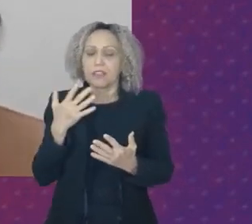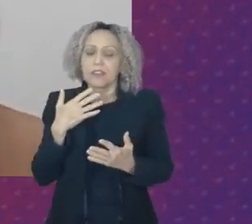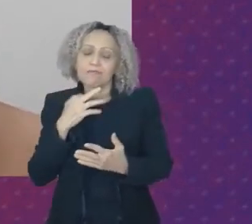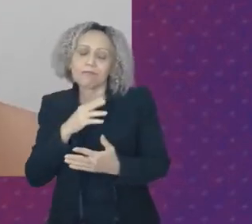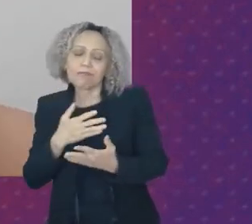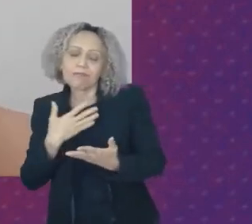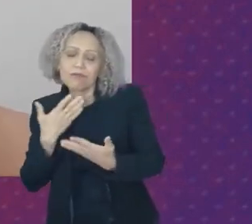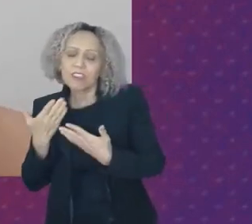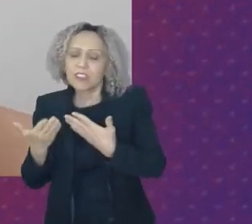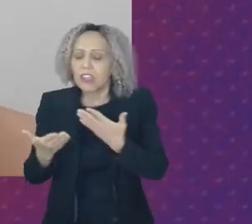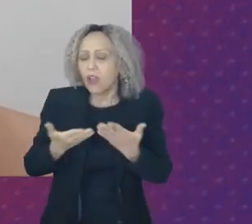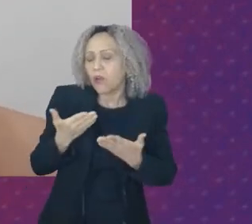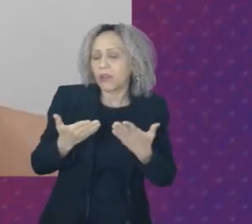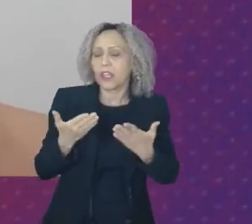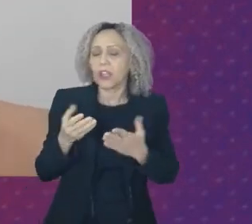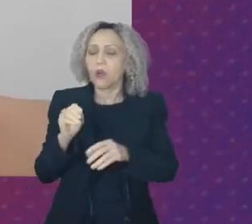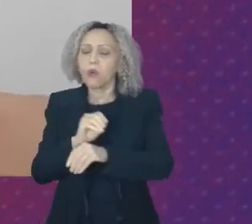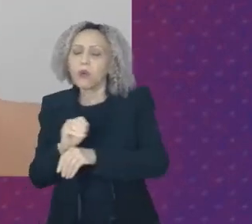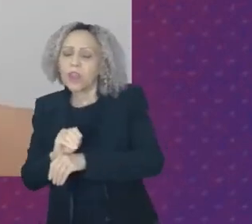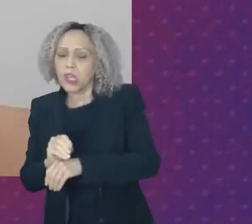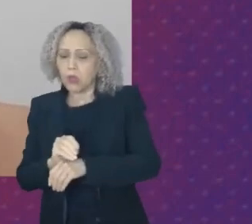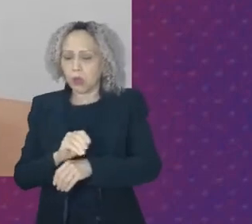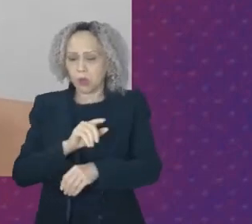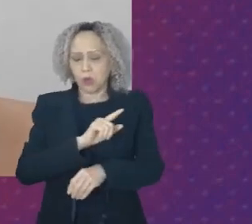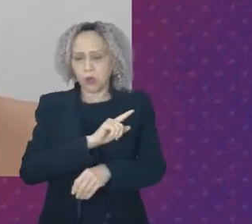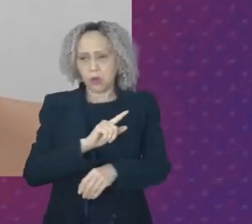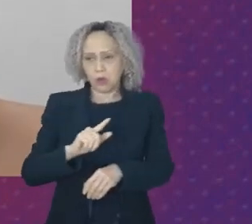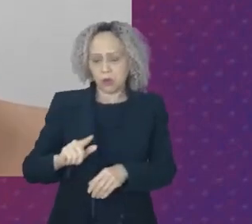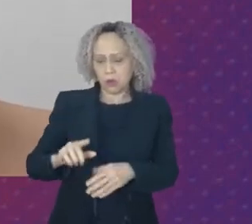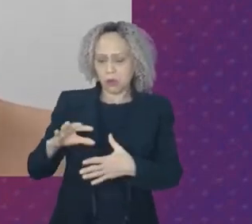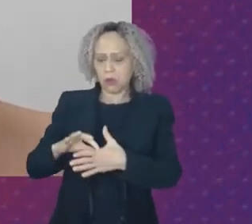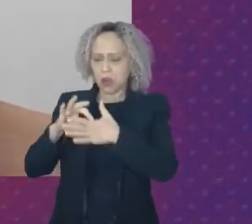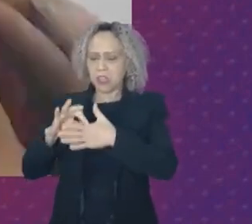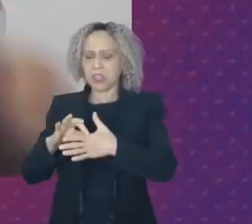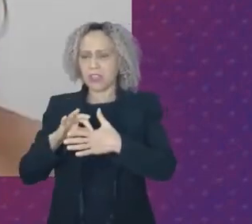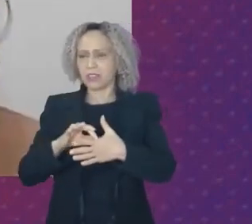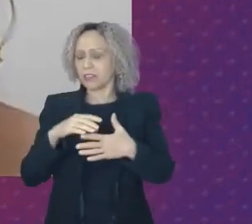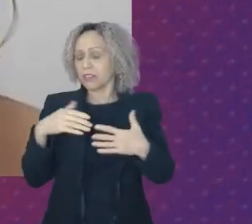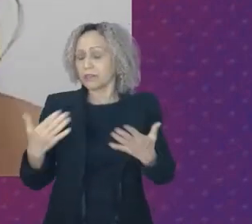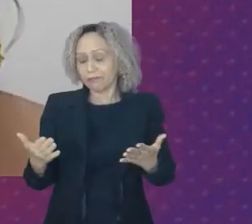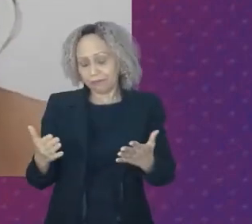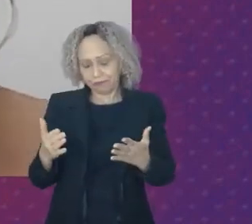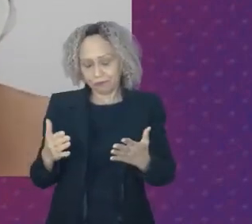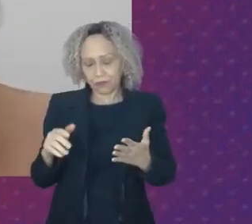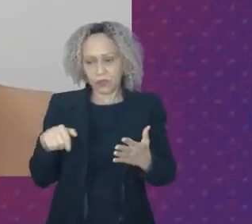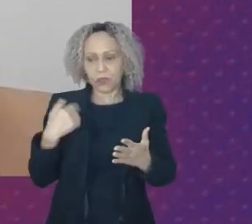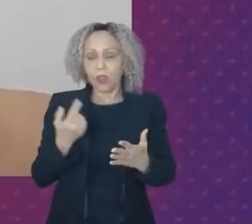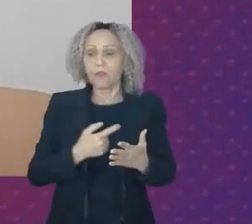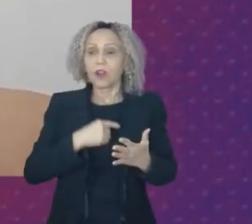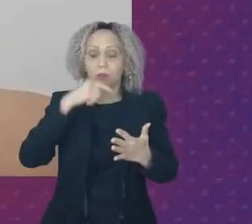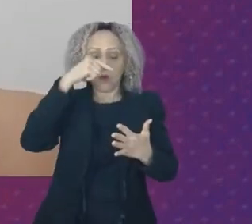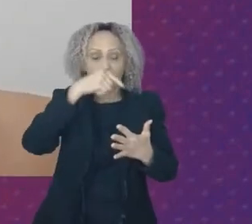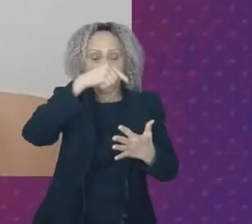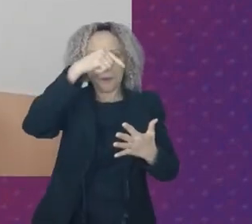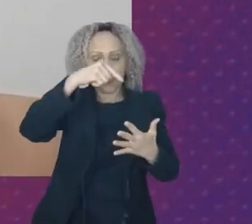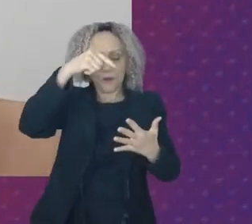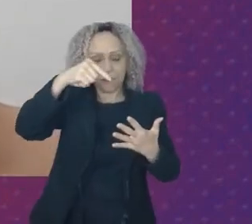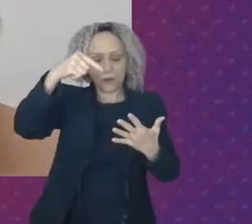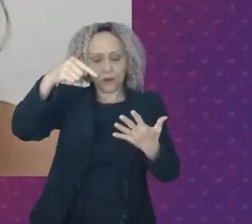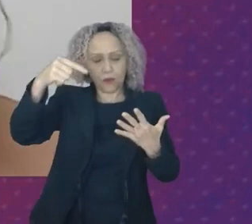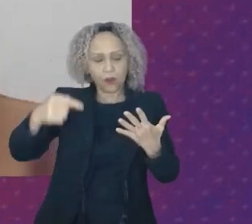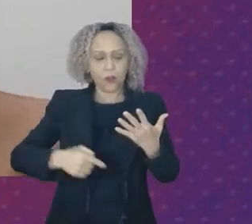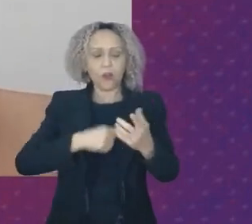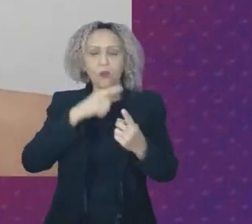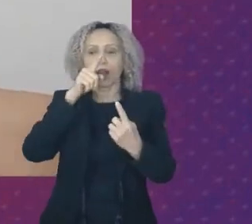o criador e o governante. Mas a gente vai agora aprofundar um pouquinho sobre o que é cada um desses